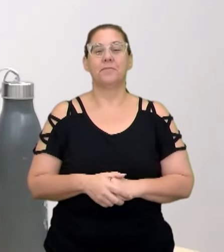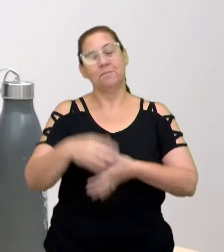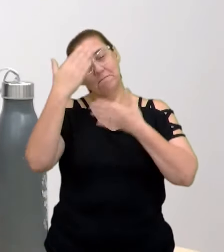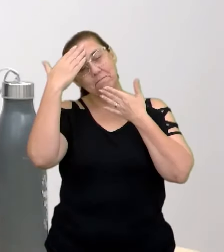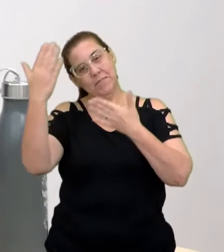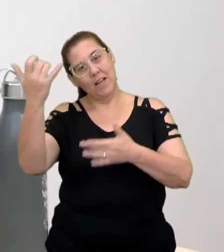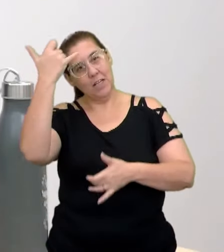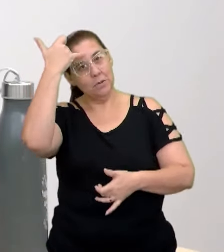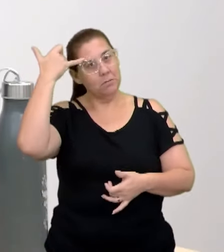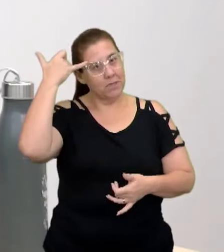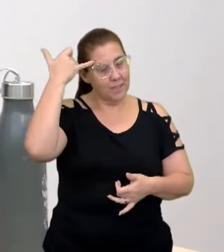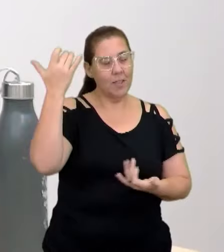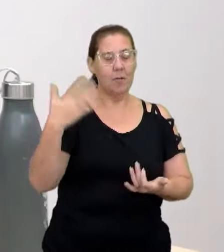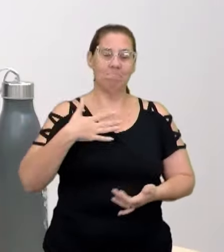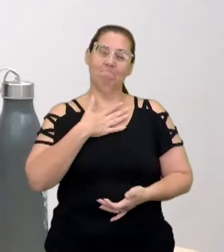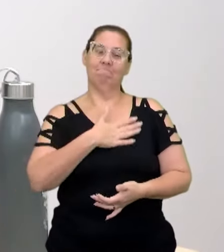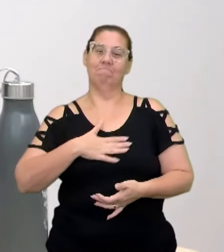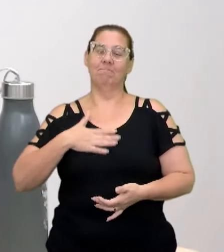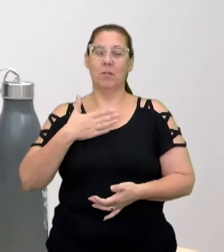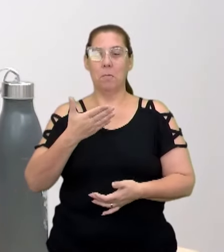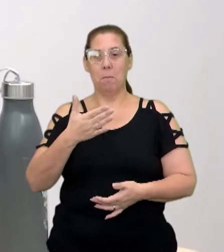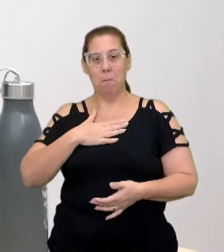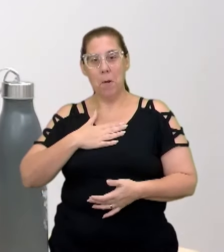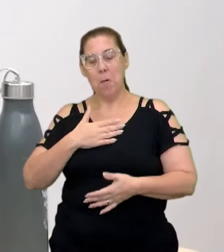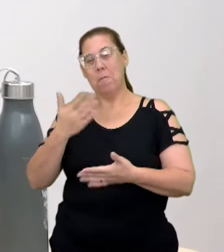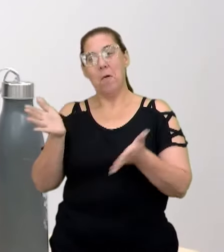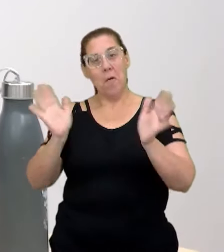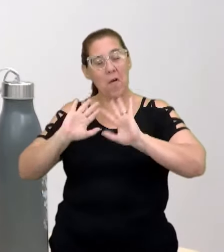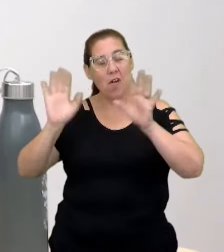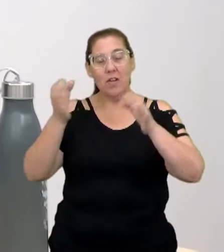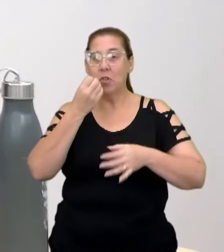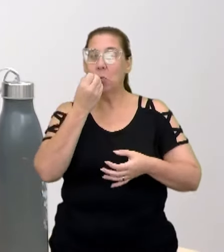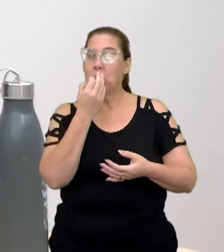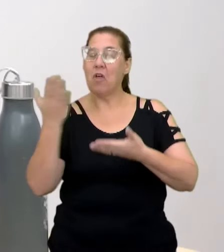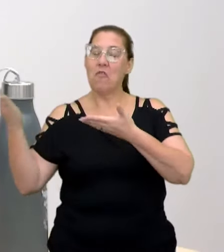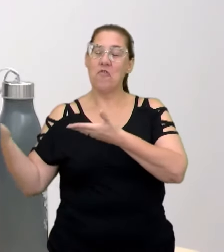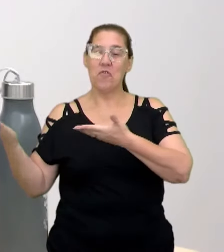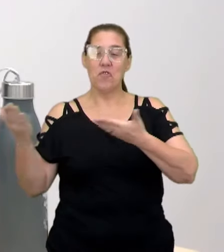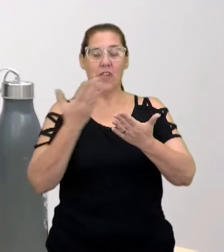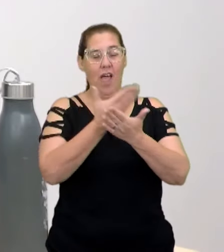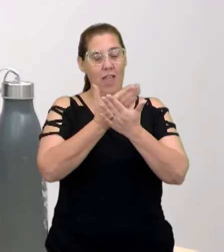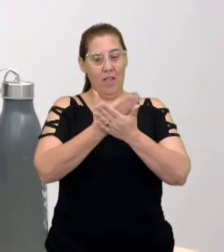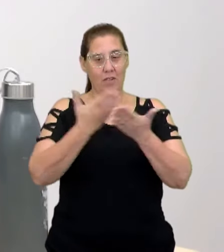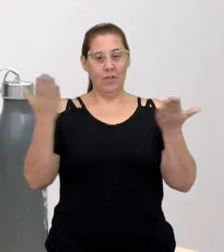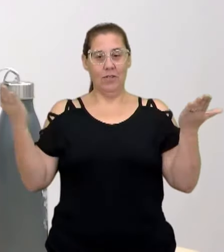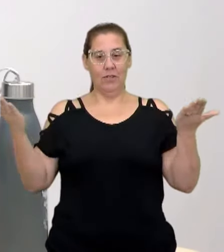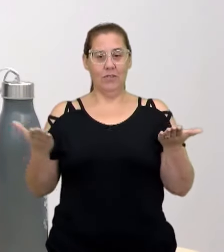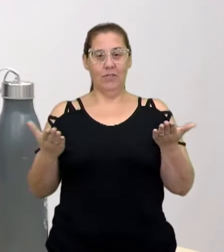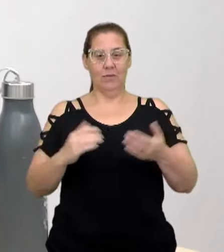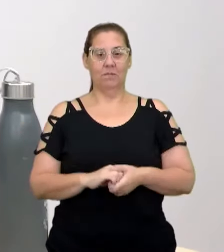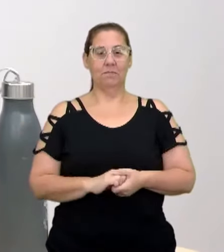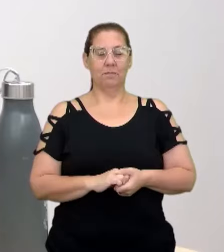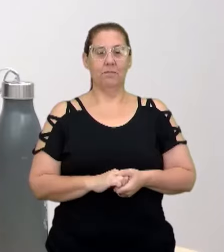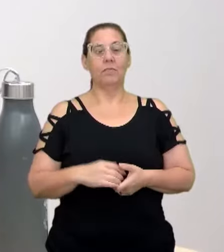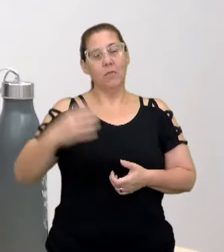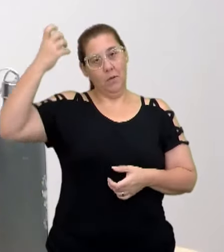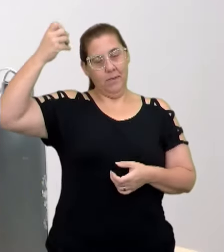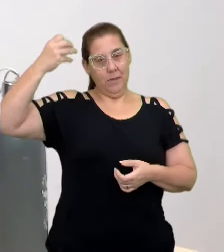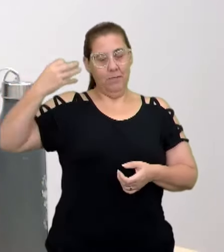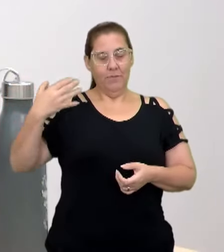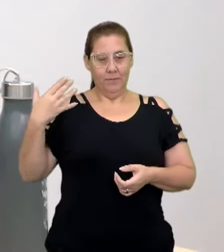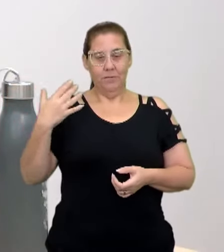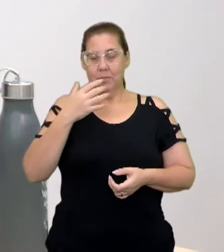Priscila, o prazer é todo meu. Olá, pessoal, sejam muito bem-vindos à aula de hoje. Bom, eu vou me descrever,